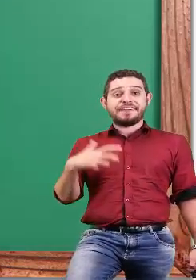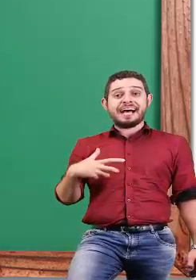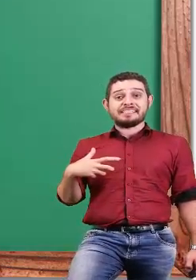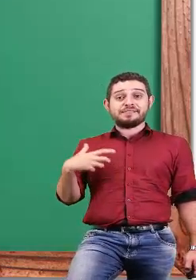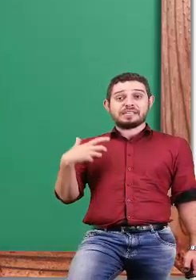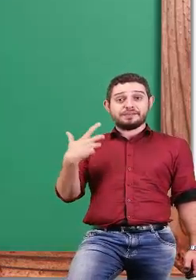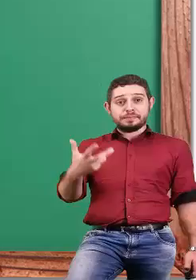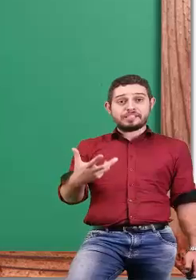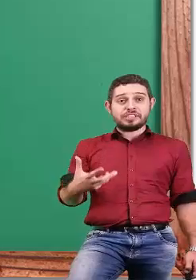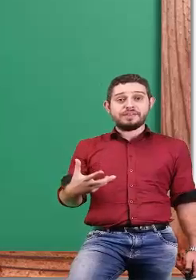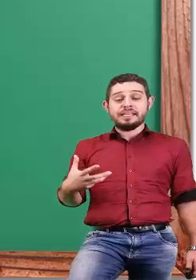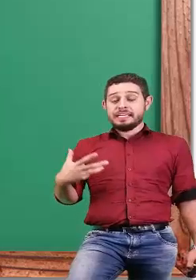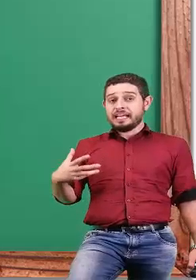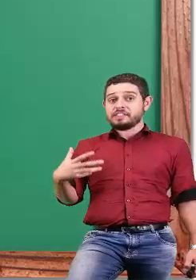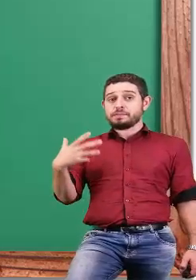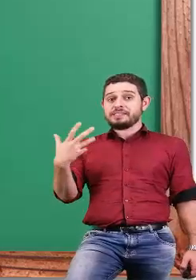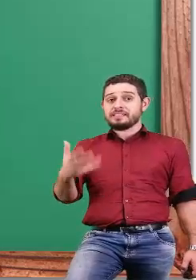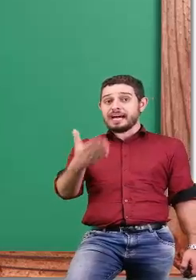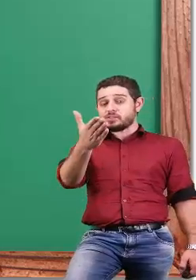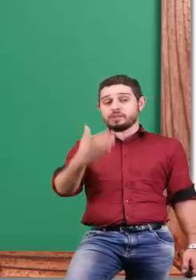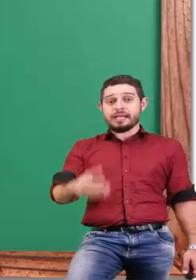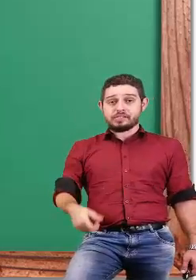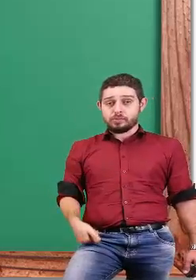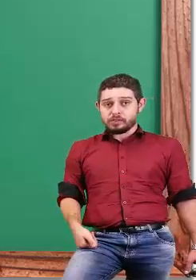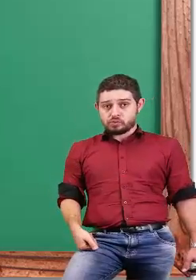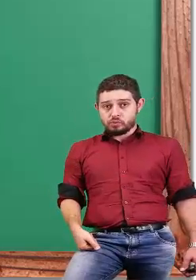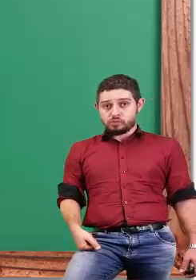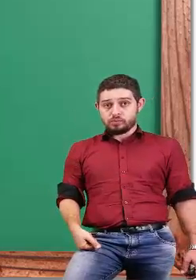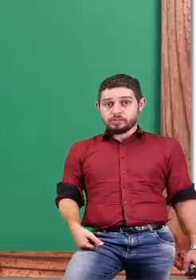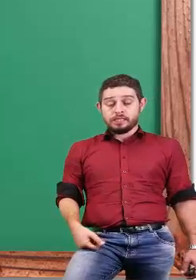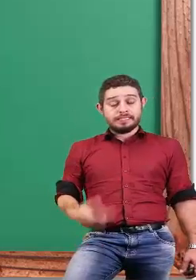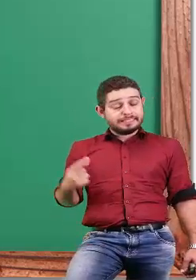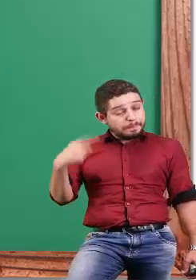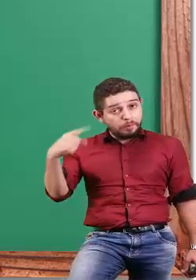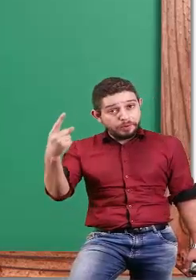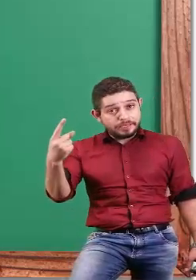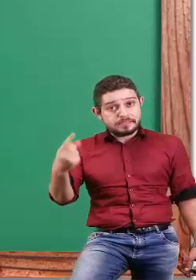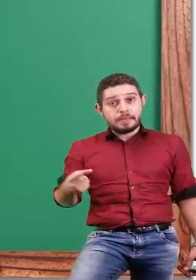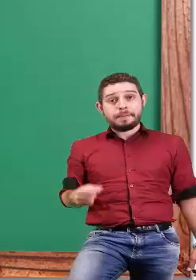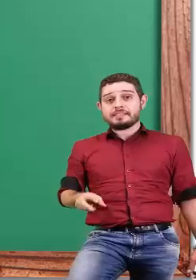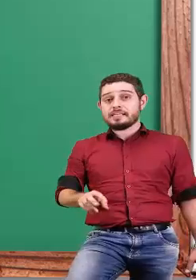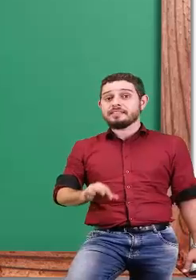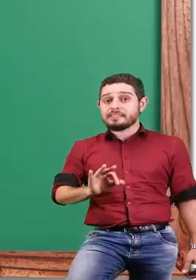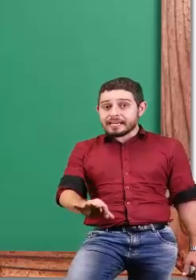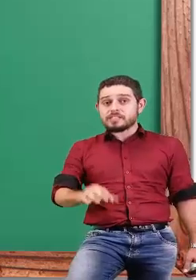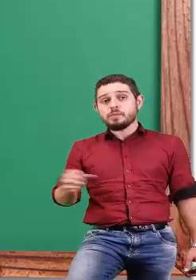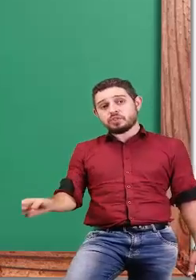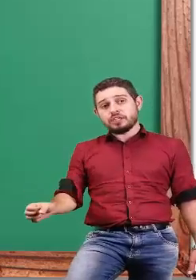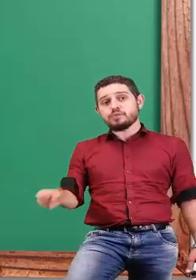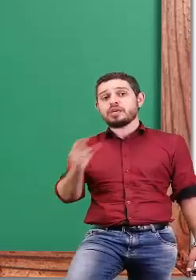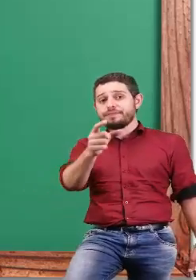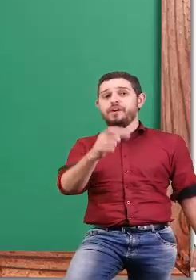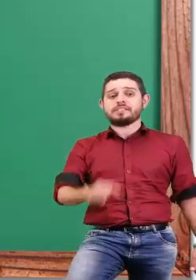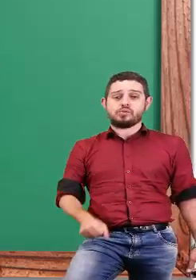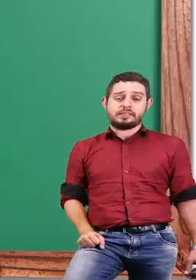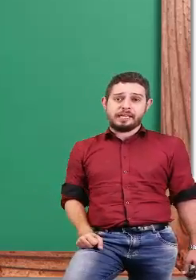A frase deve ser afirmativa e deve explicitar sua ideia sobre o assunto. Depois, pense em três